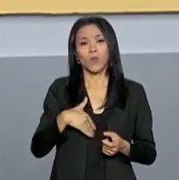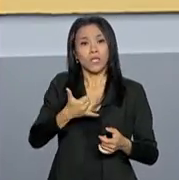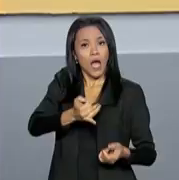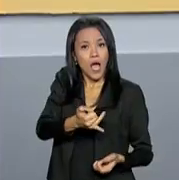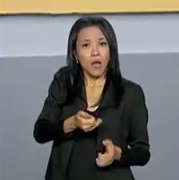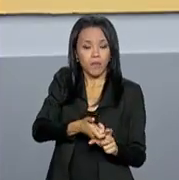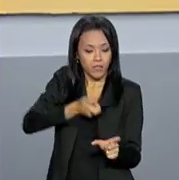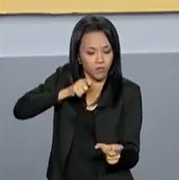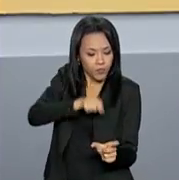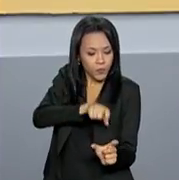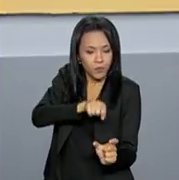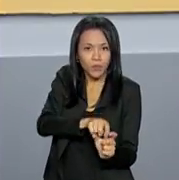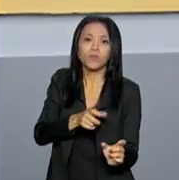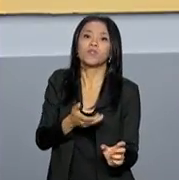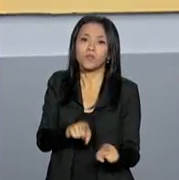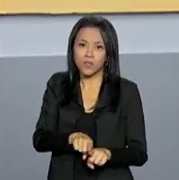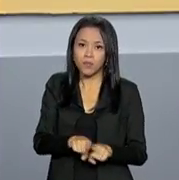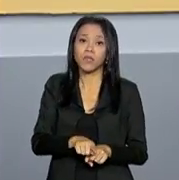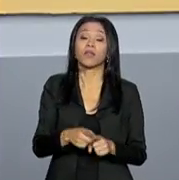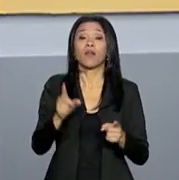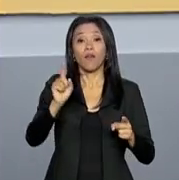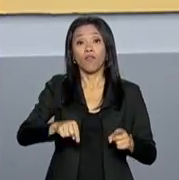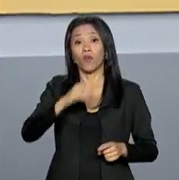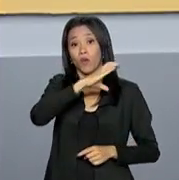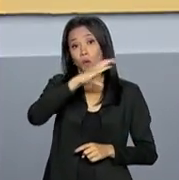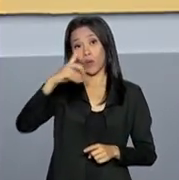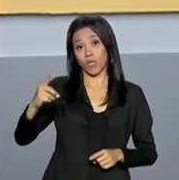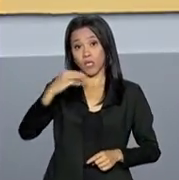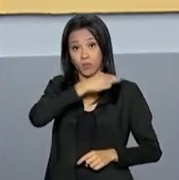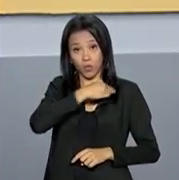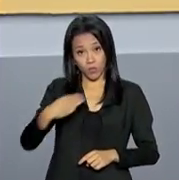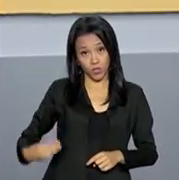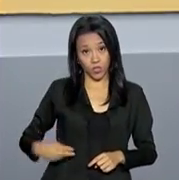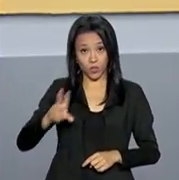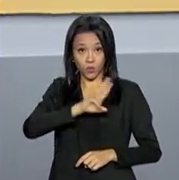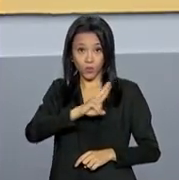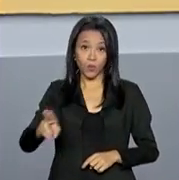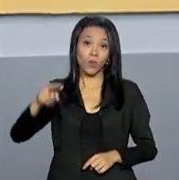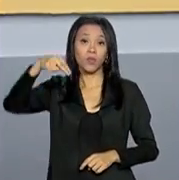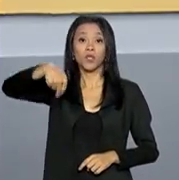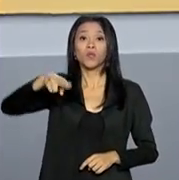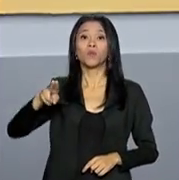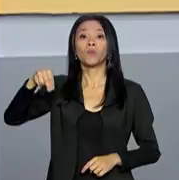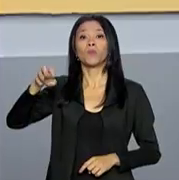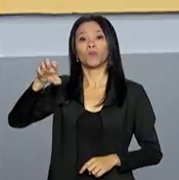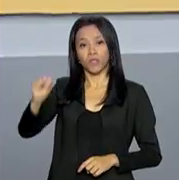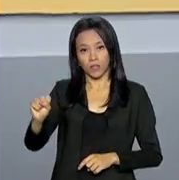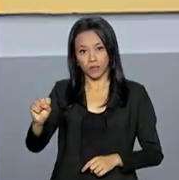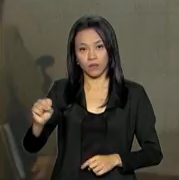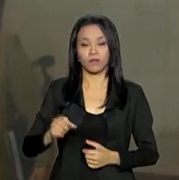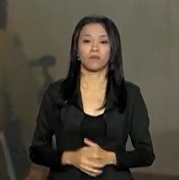munições a reunião foi coordenada pelo ministro das relações exteriores aloísio nunes